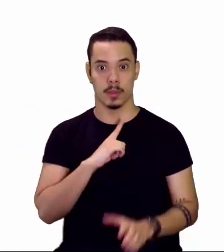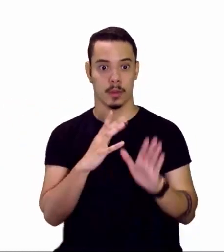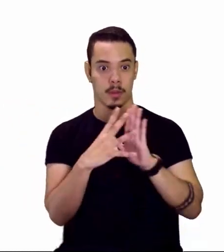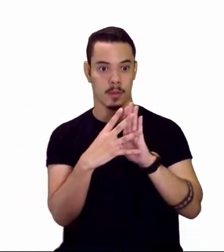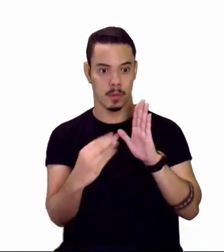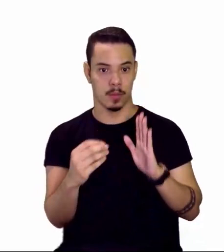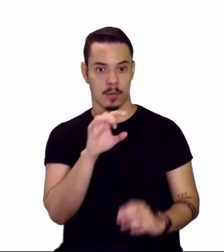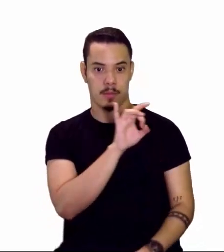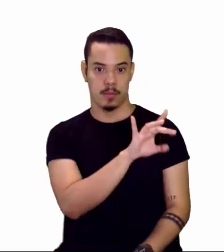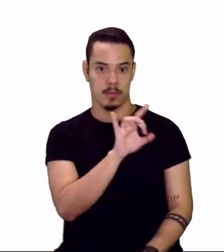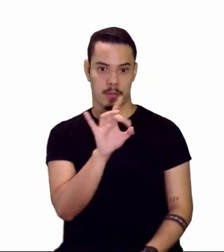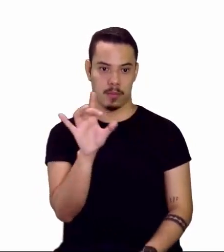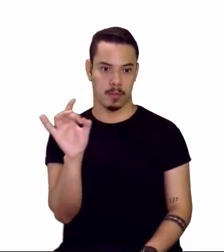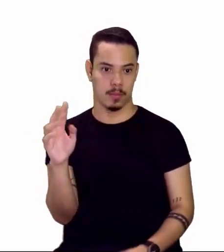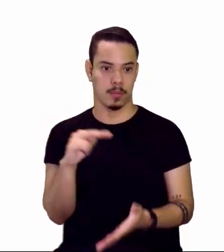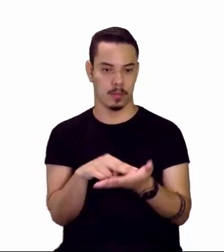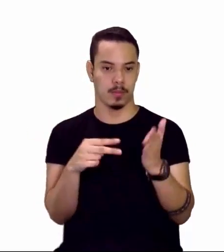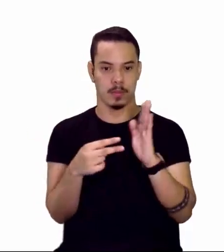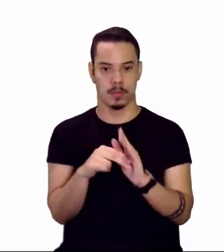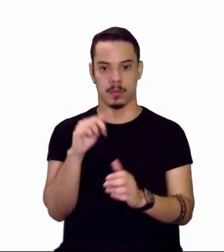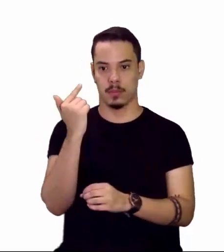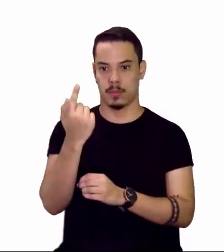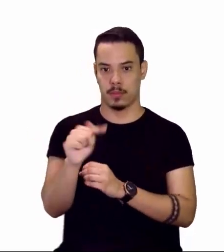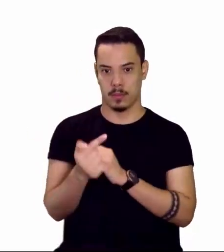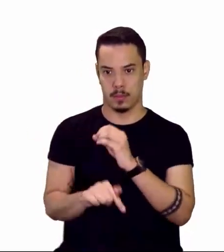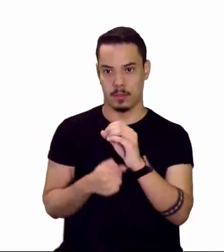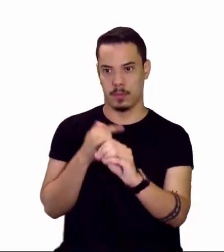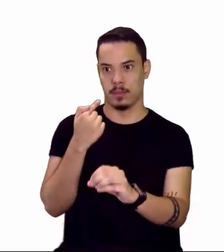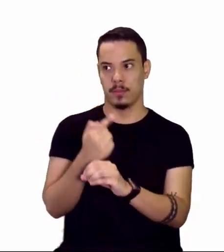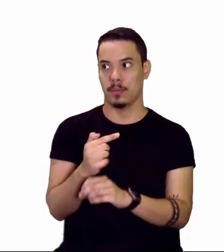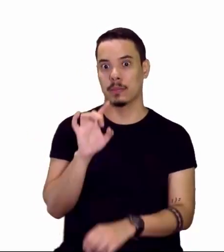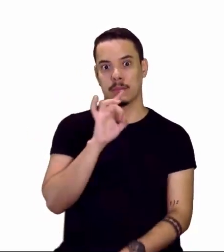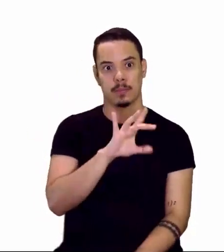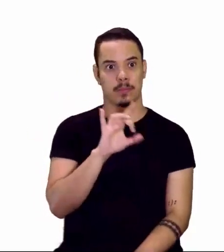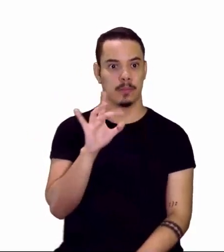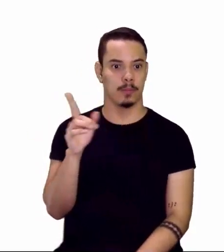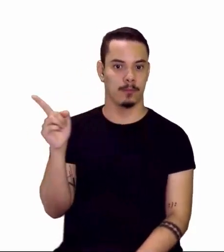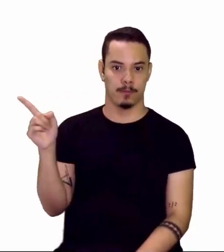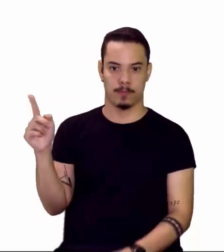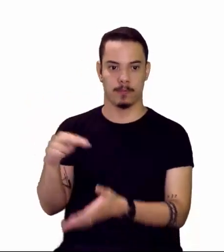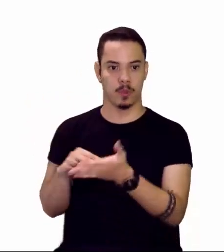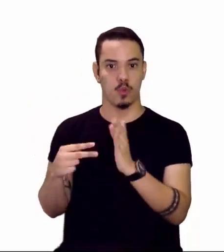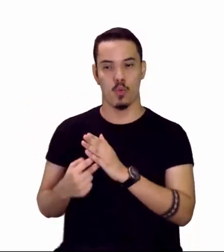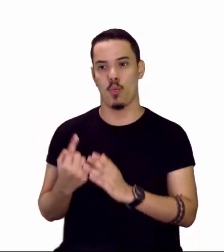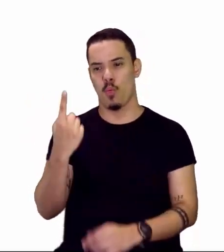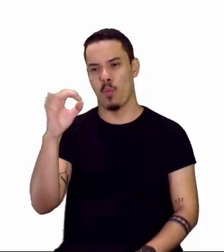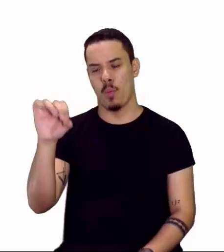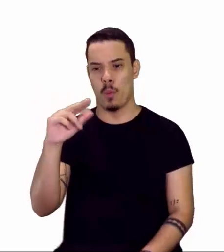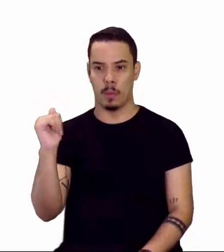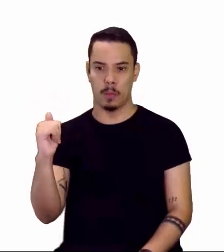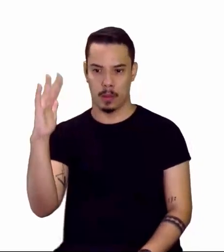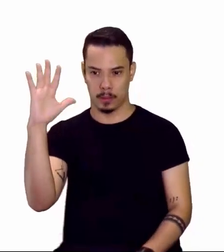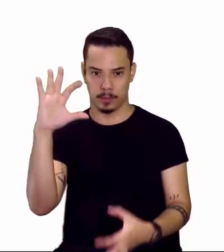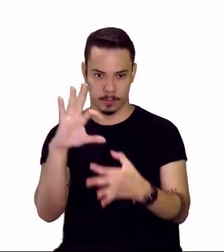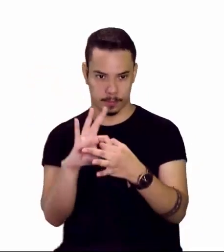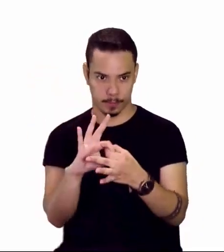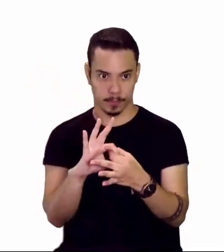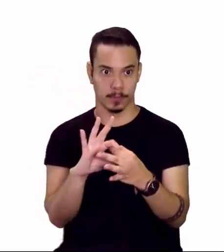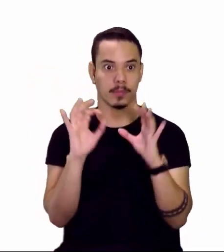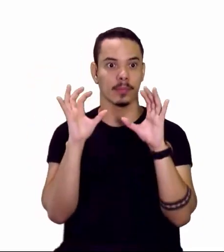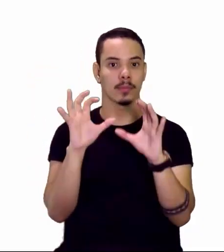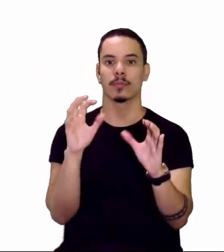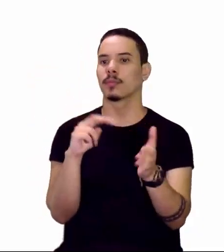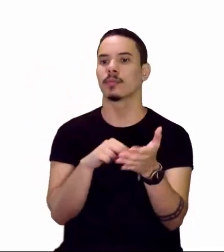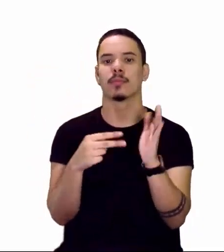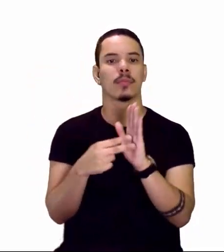cada bolinha representa um átomo e cada varetazinha representa uma ou mais ligações entre si. Isso aqui é para dar